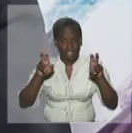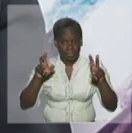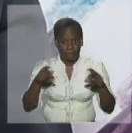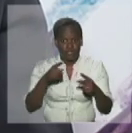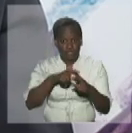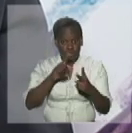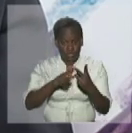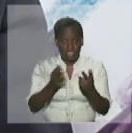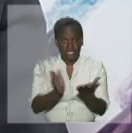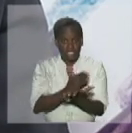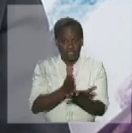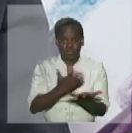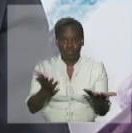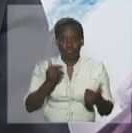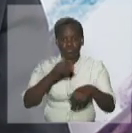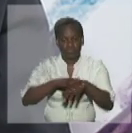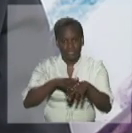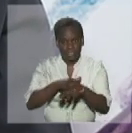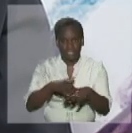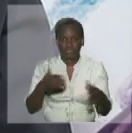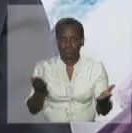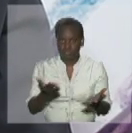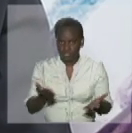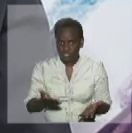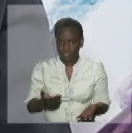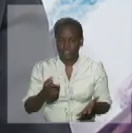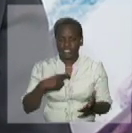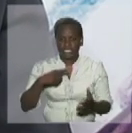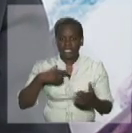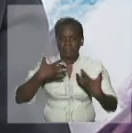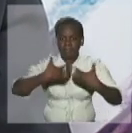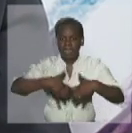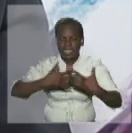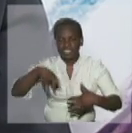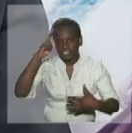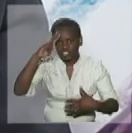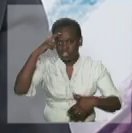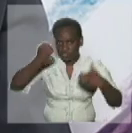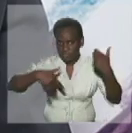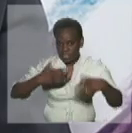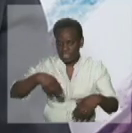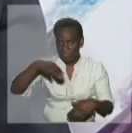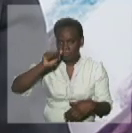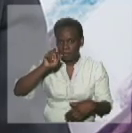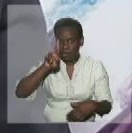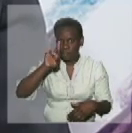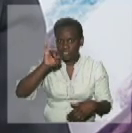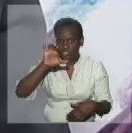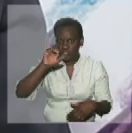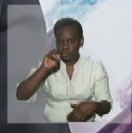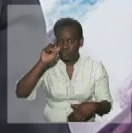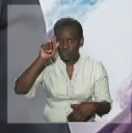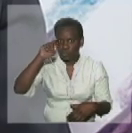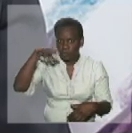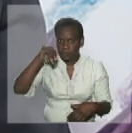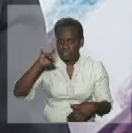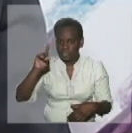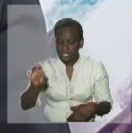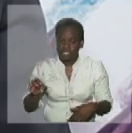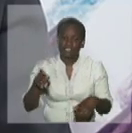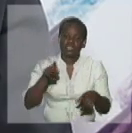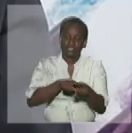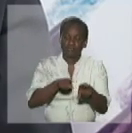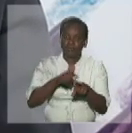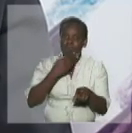os assuntos de 2 livros que nós vamos discutir hoje. A Máquina de Contar Histórias, de Maurício Gomide, e O Homem